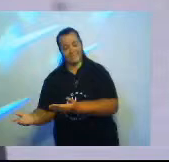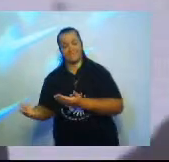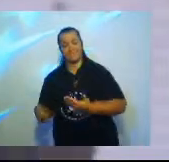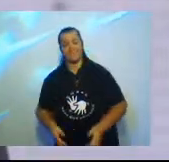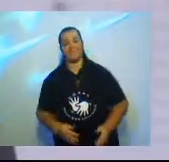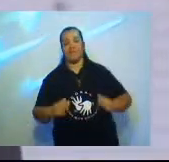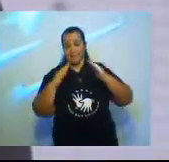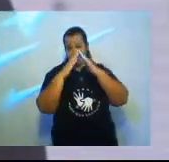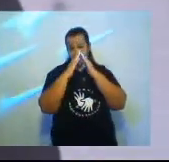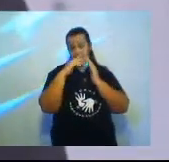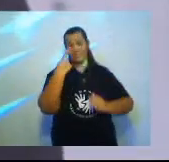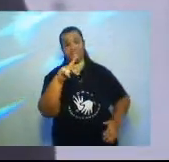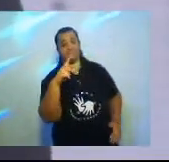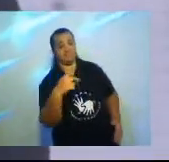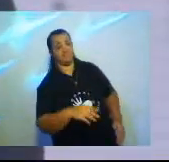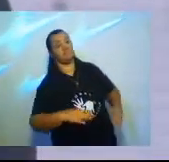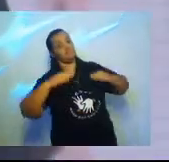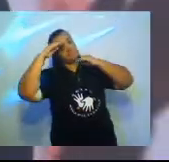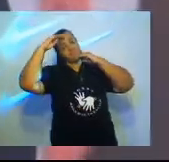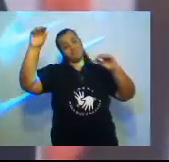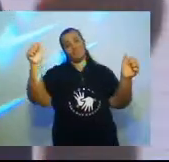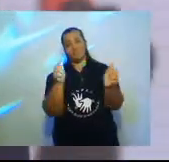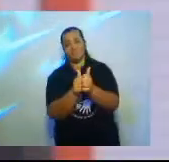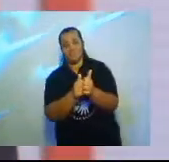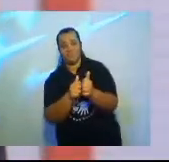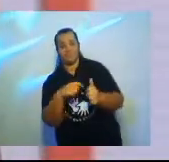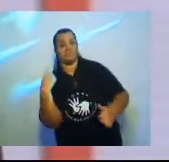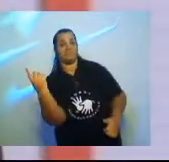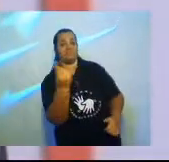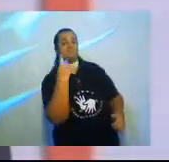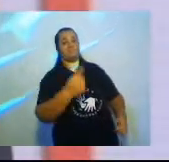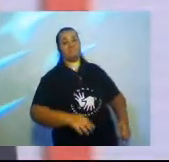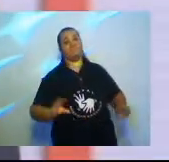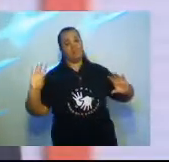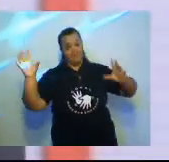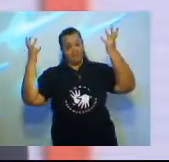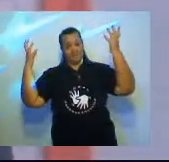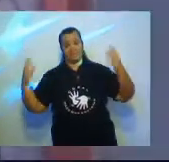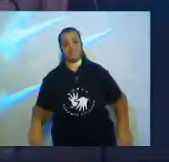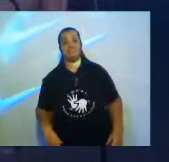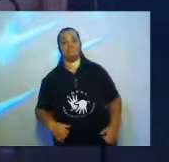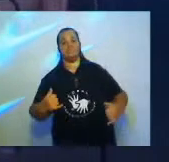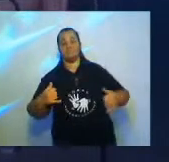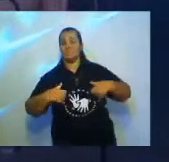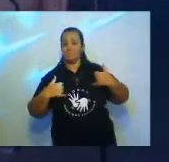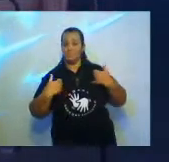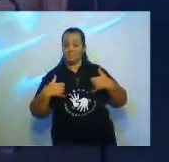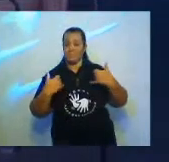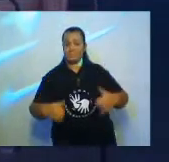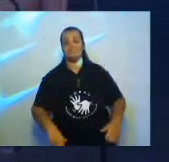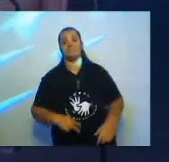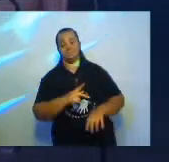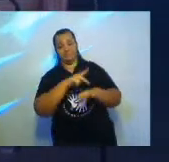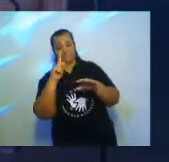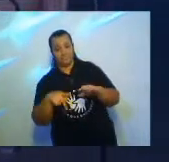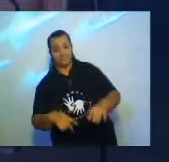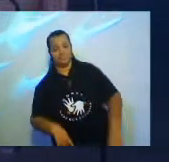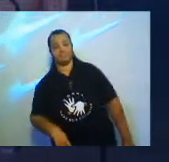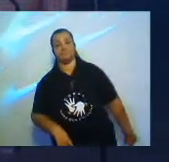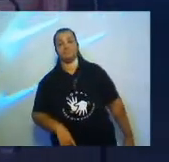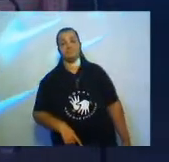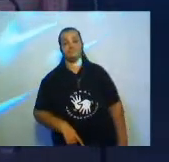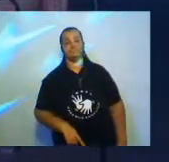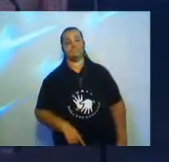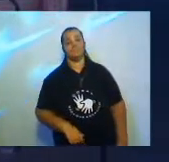Você aí no conforto da sua casa. Obrigado por estar com a gente aqui nessa comemoração de mais um ano da nossa cidade querida, Piracaia.